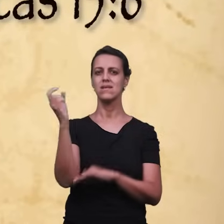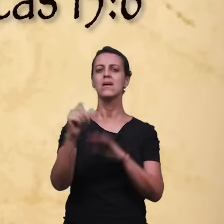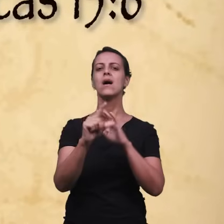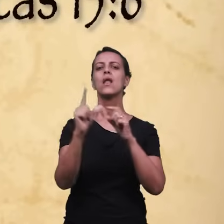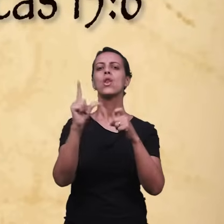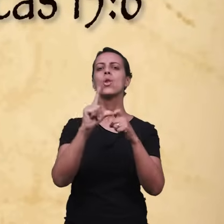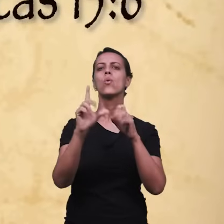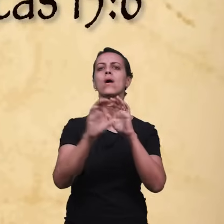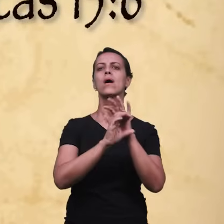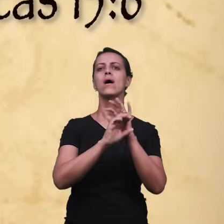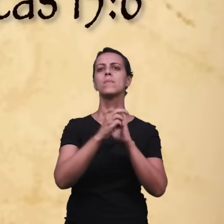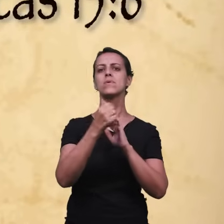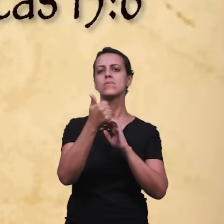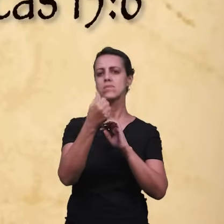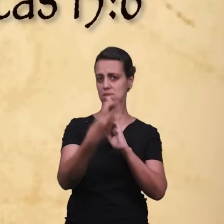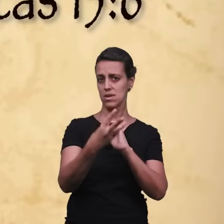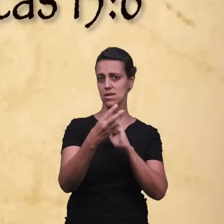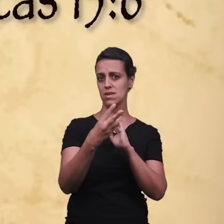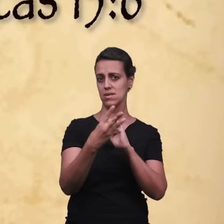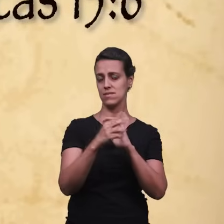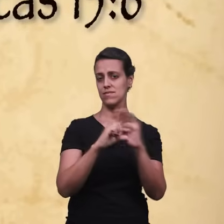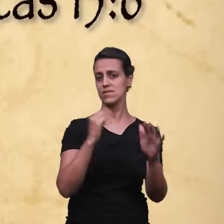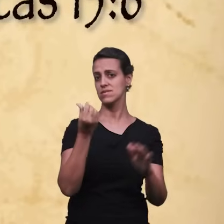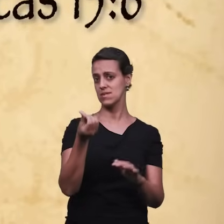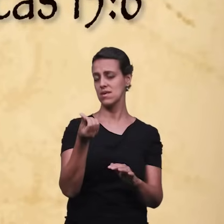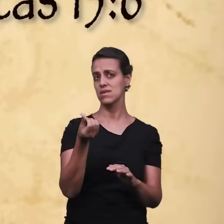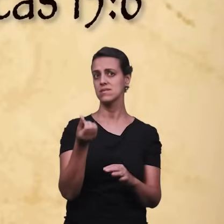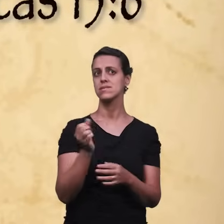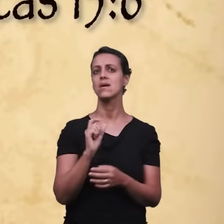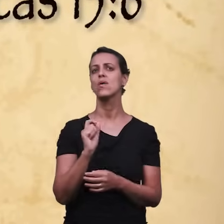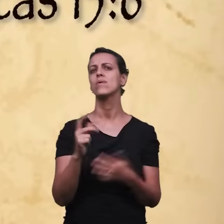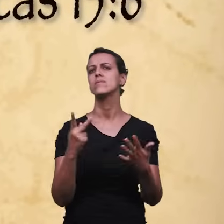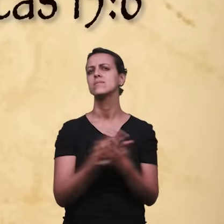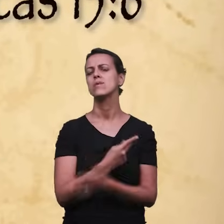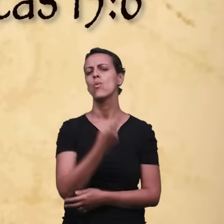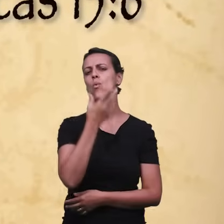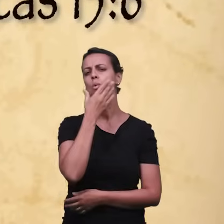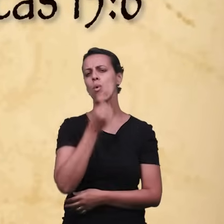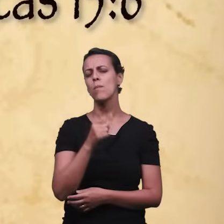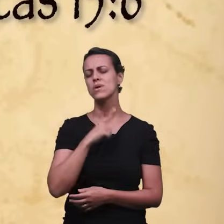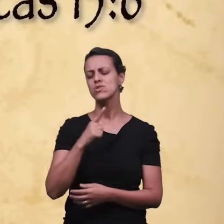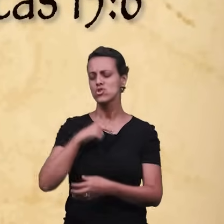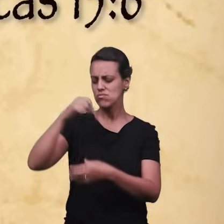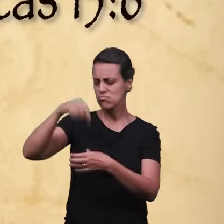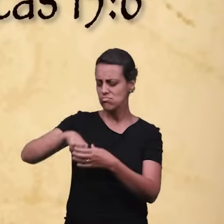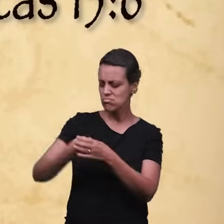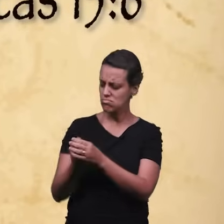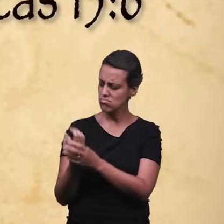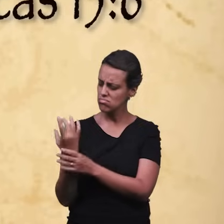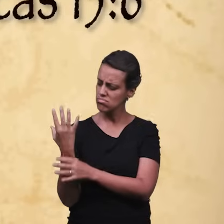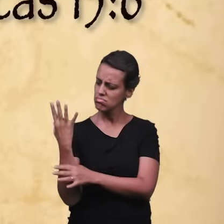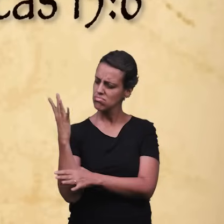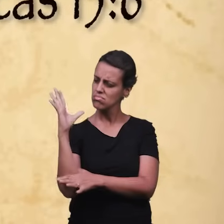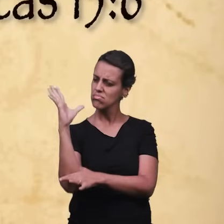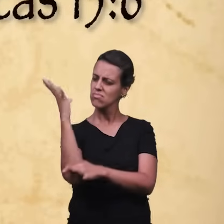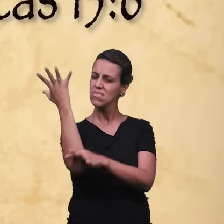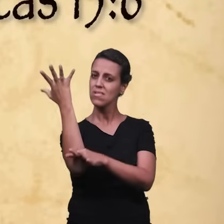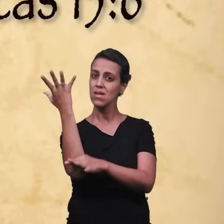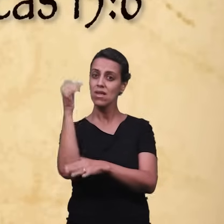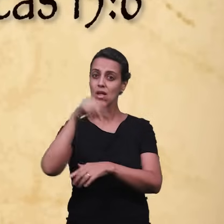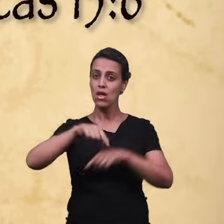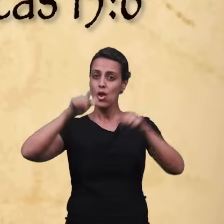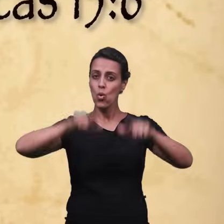Ele dizia esta parábola: um certo homem tinha uma figueira plantada na sua vinha e foi procurar